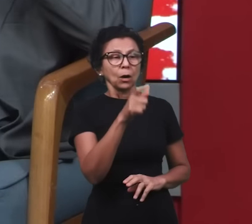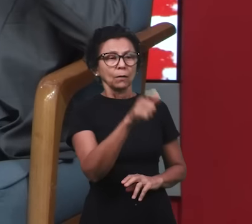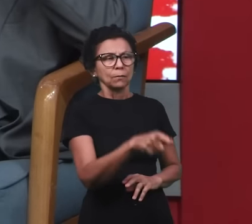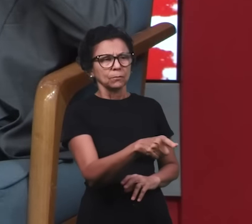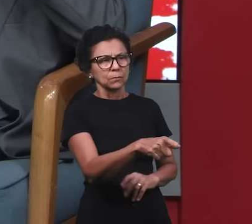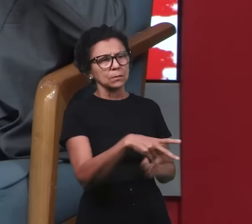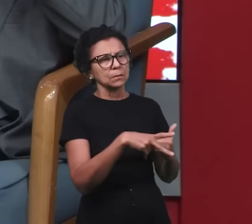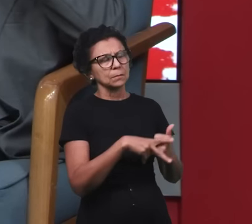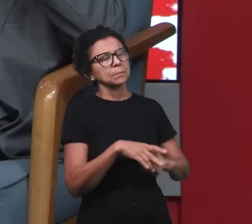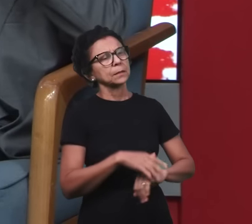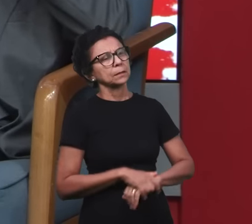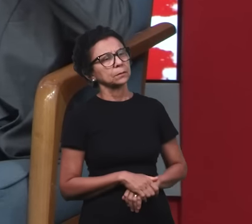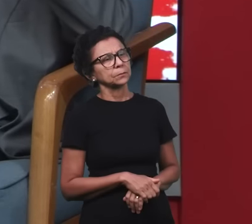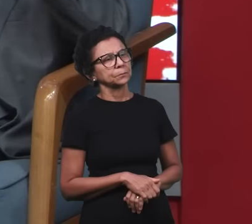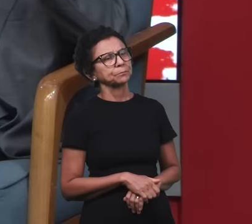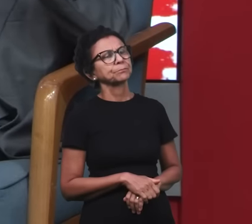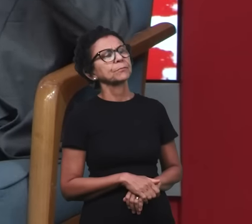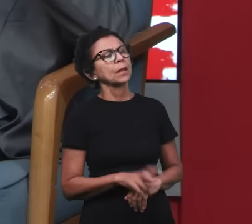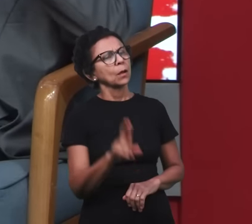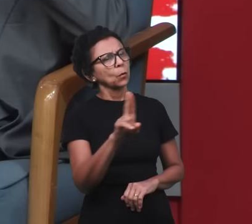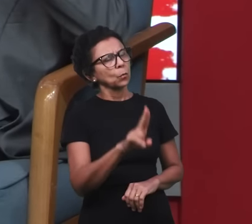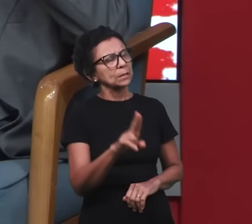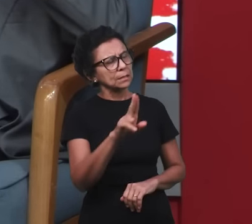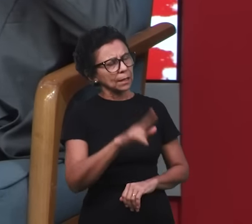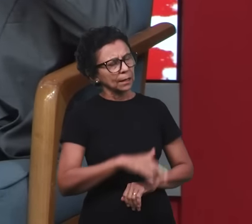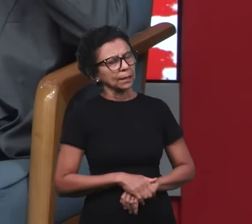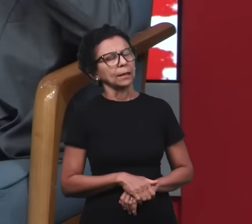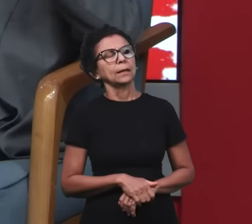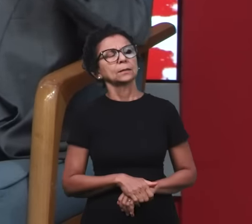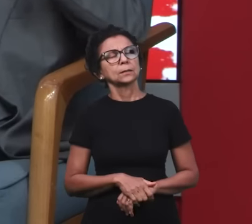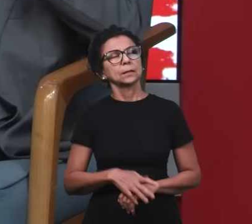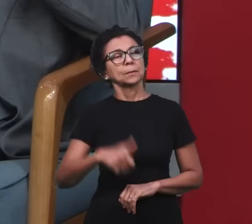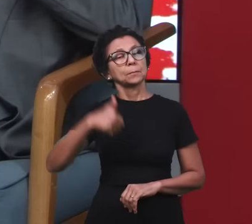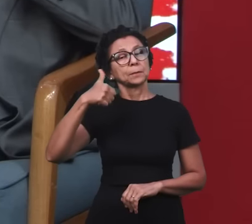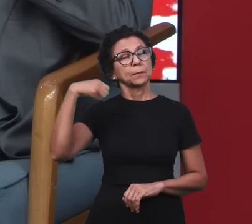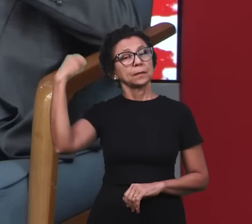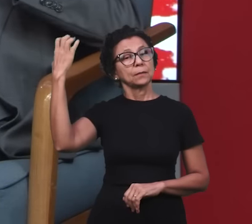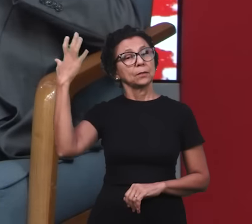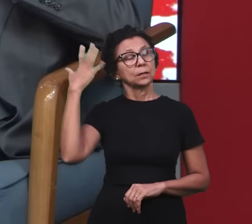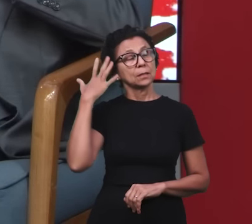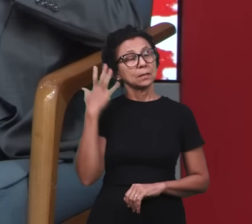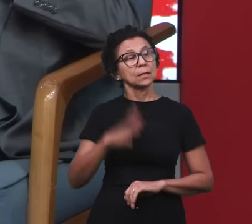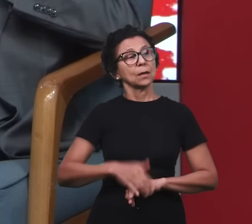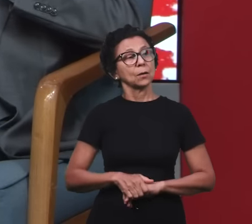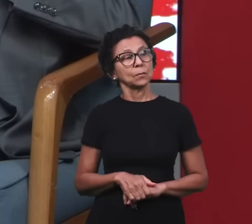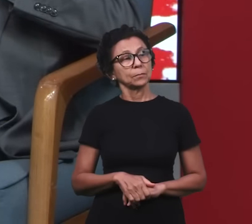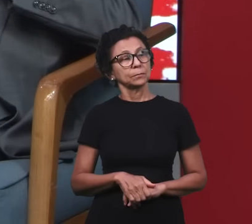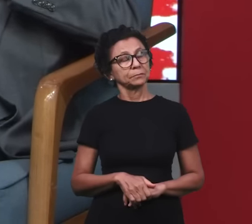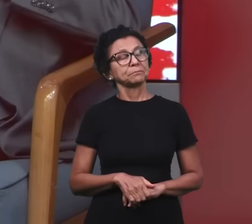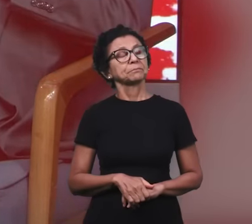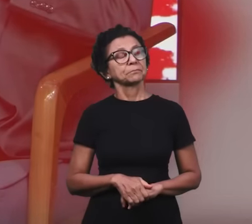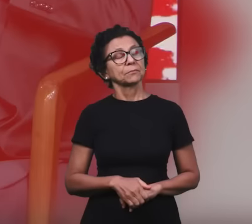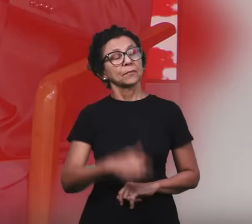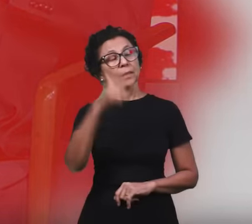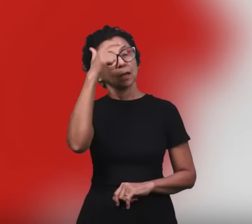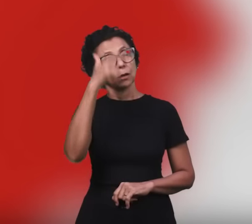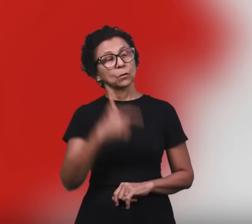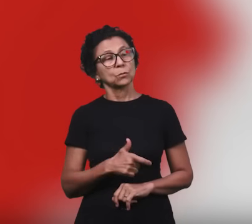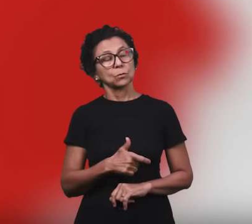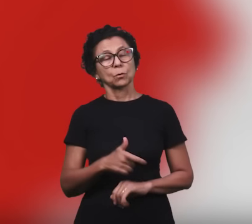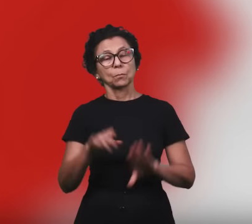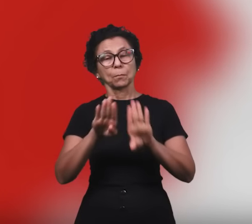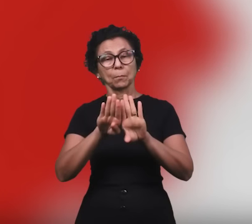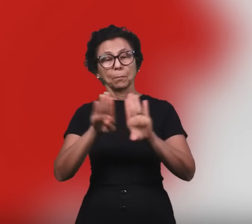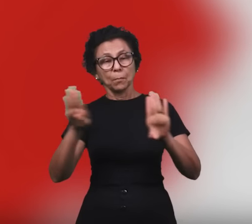vai ser usado na primeira revelação para abrir a porta que sou eu. Eu sou a porta, então eu